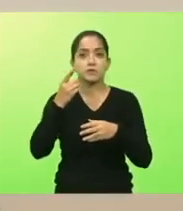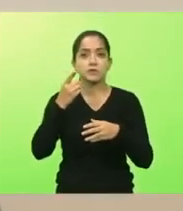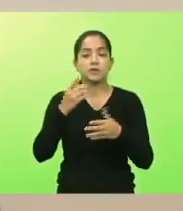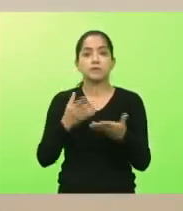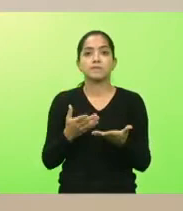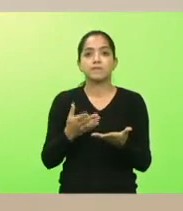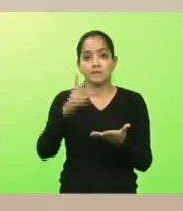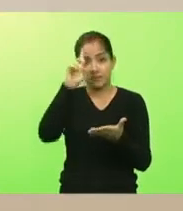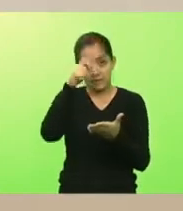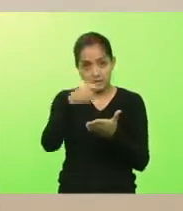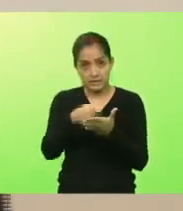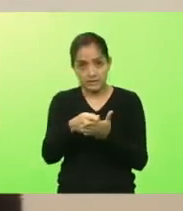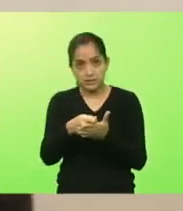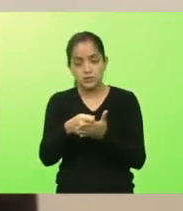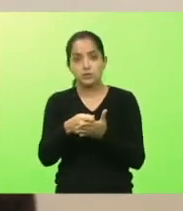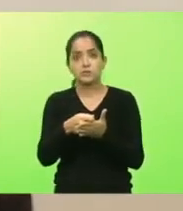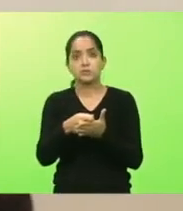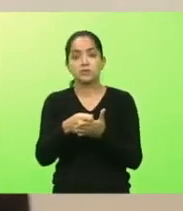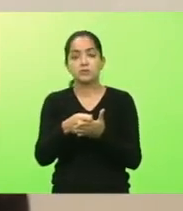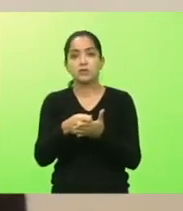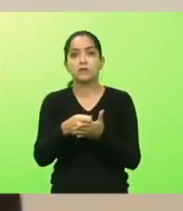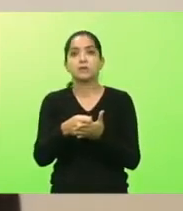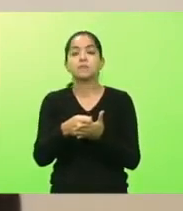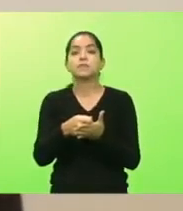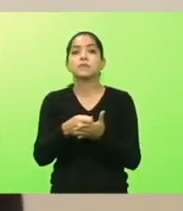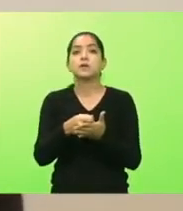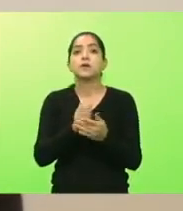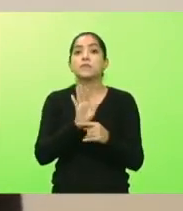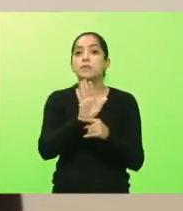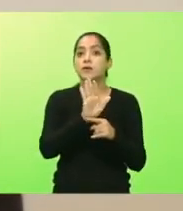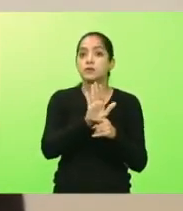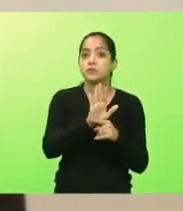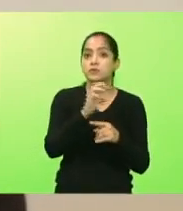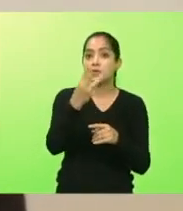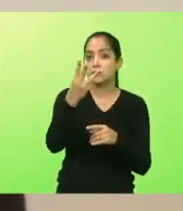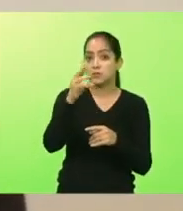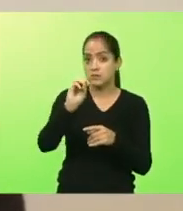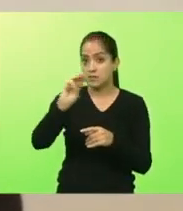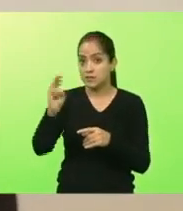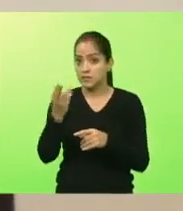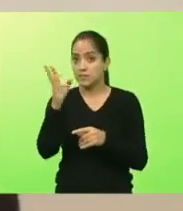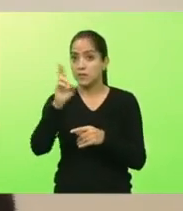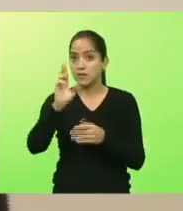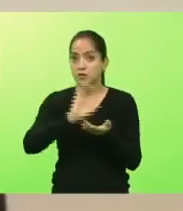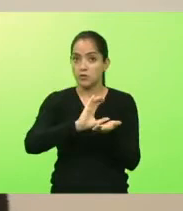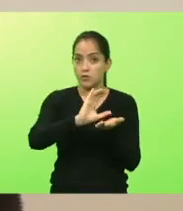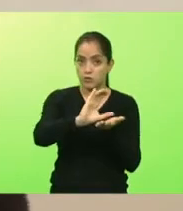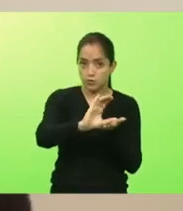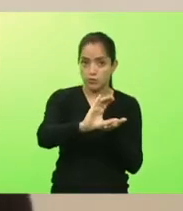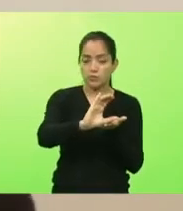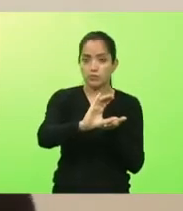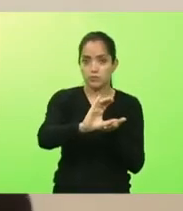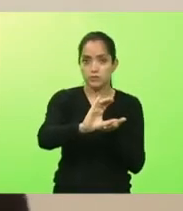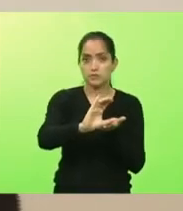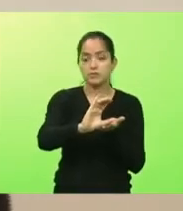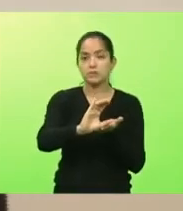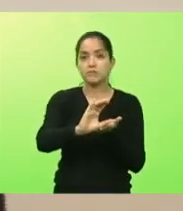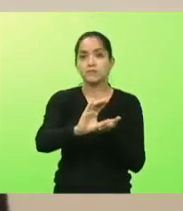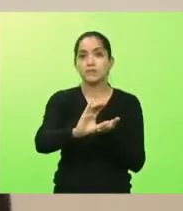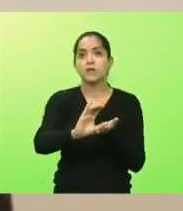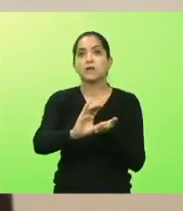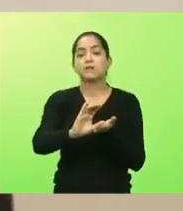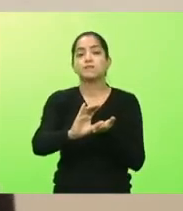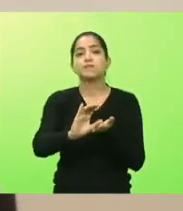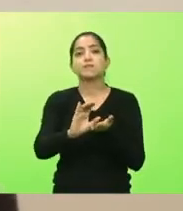devolver, ou seja, aplicar na defesa 30 milhões de reais que essa casa dá como exemplo, fruto da